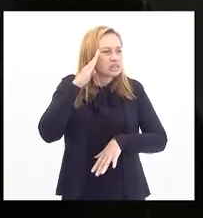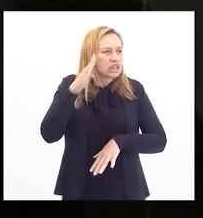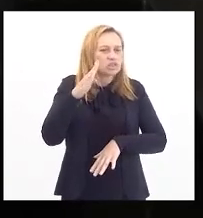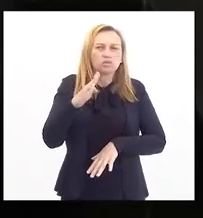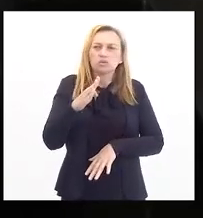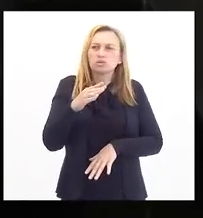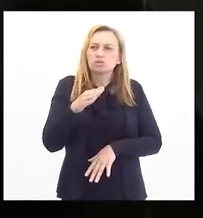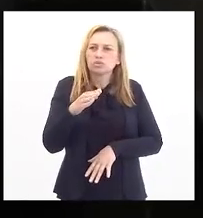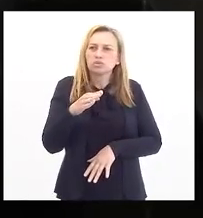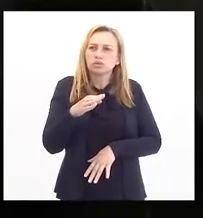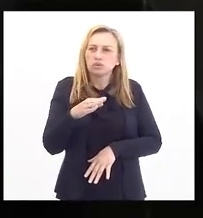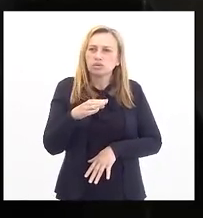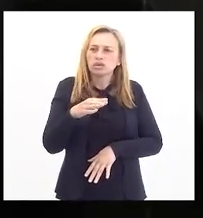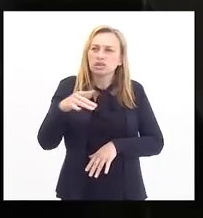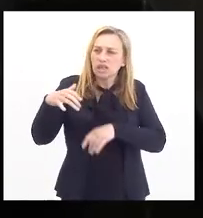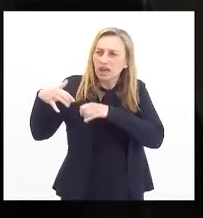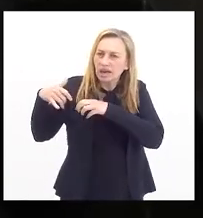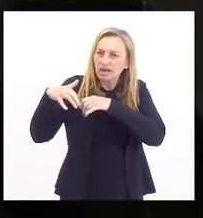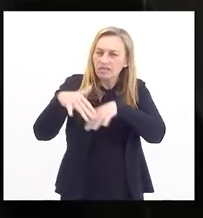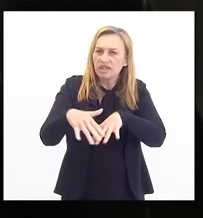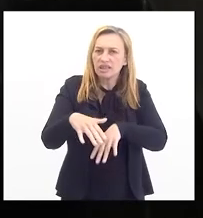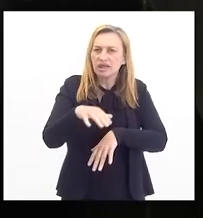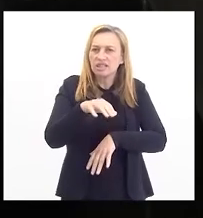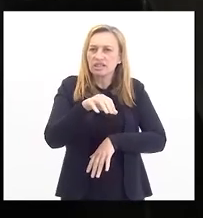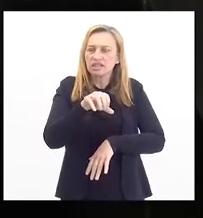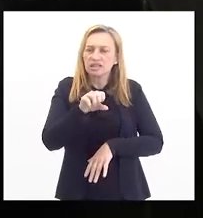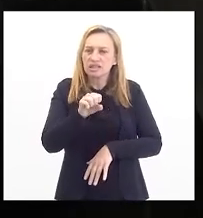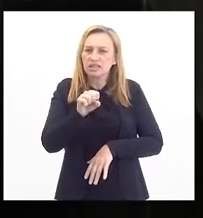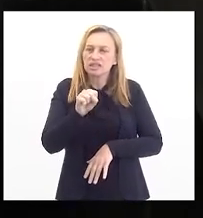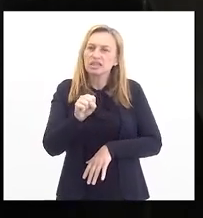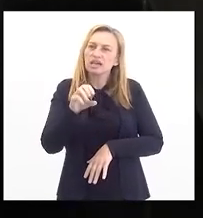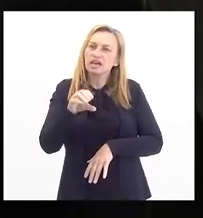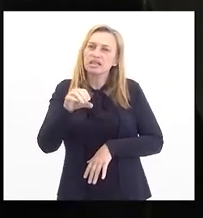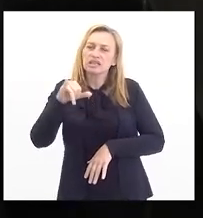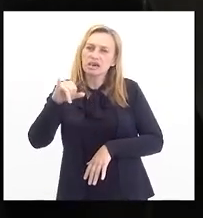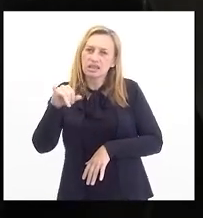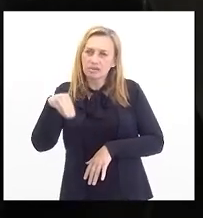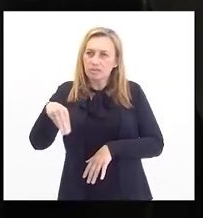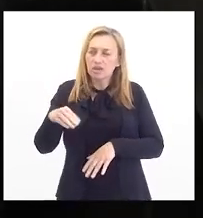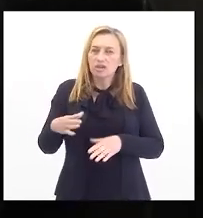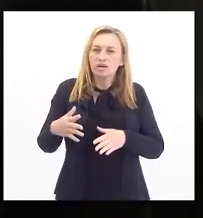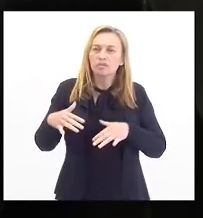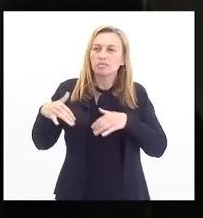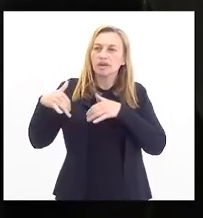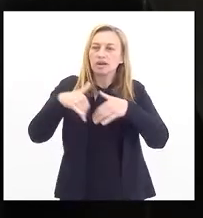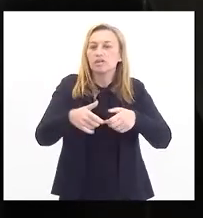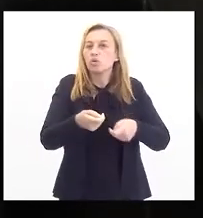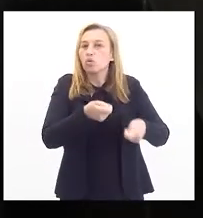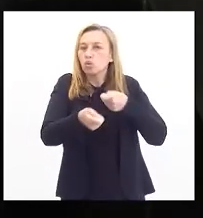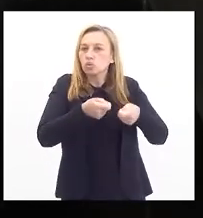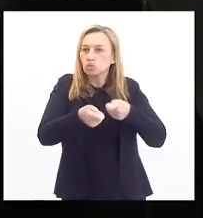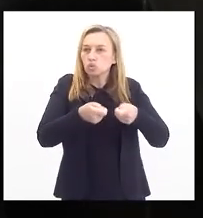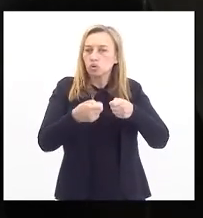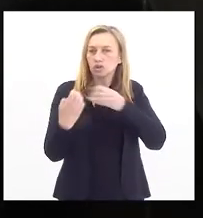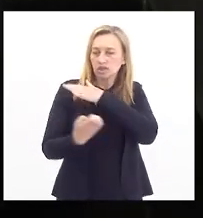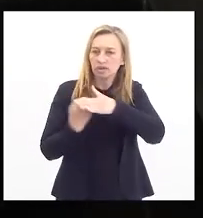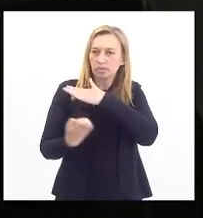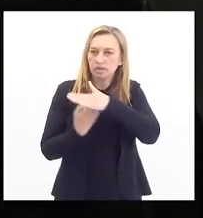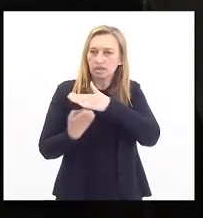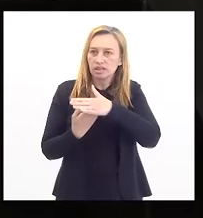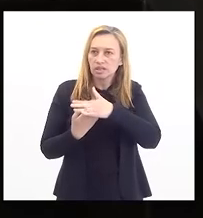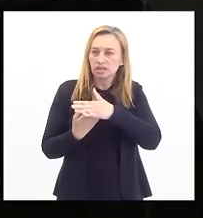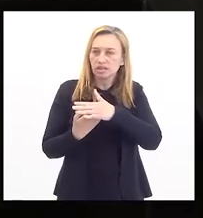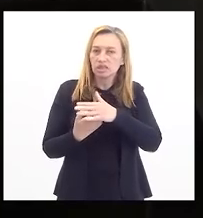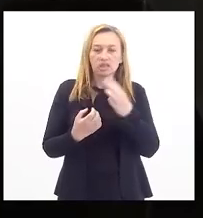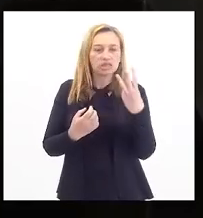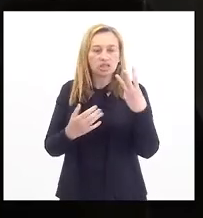de autorizado a invadir a CSN para retomar a ferro e a fogo o controle da empresa, e esses operários foram